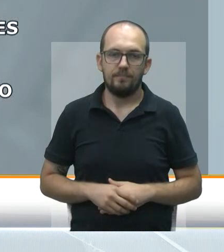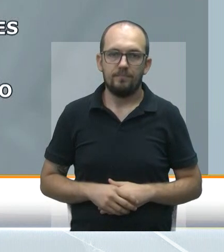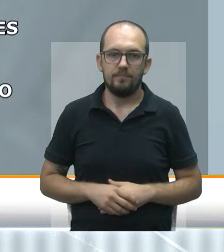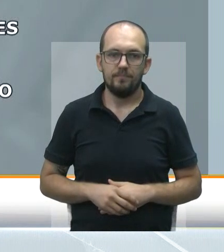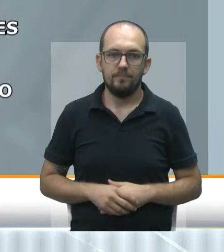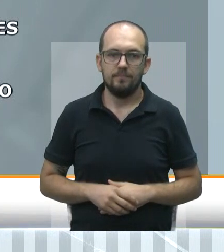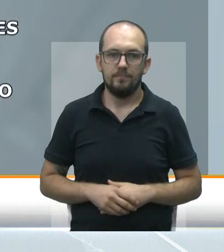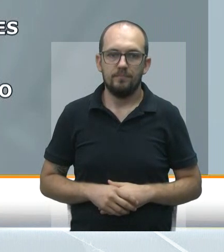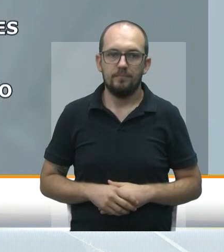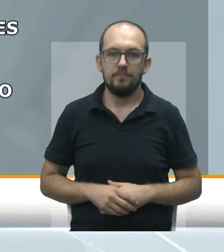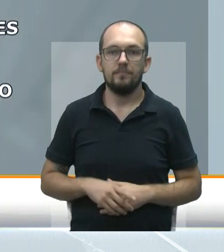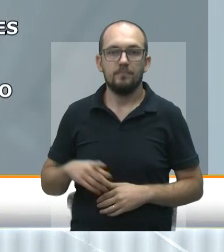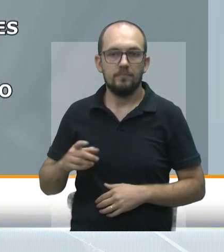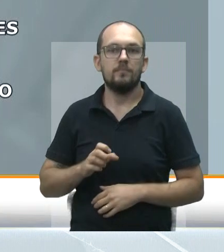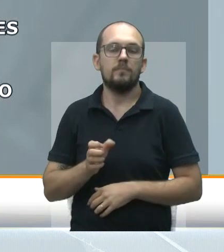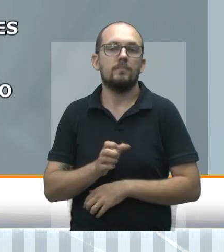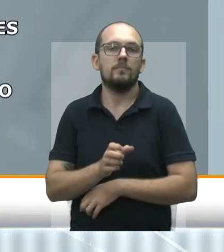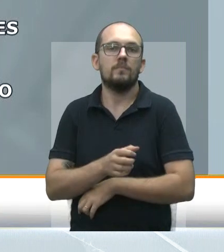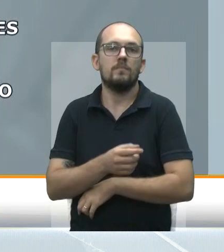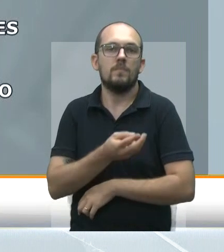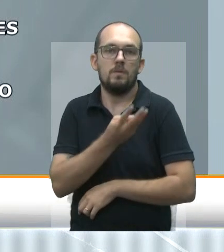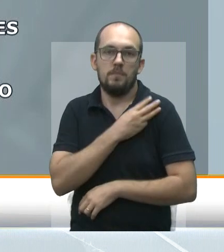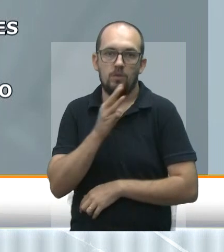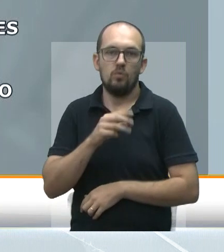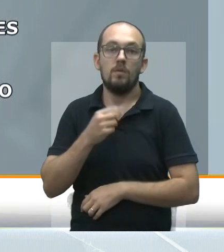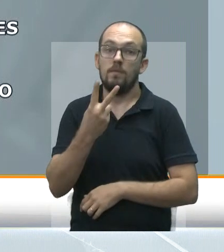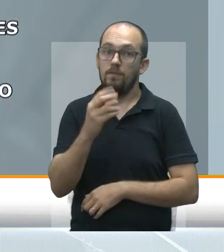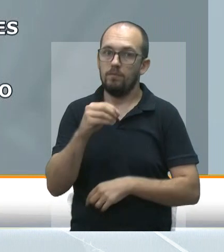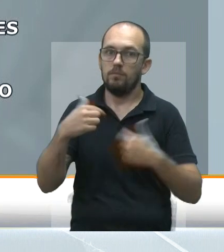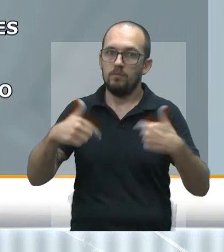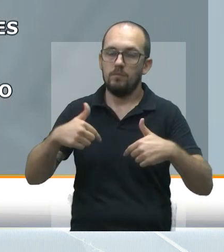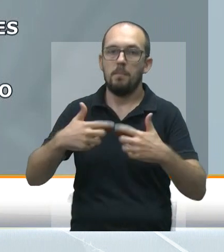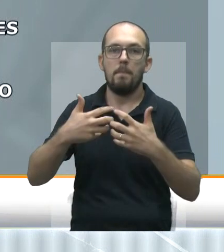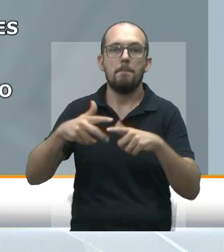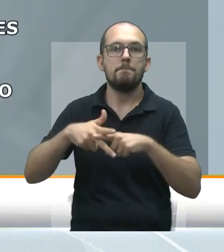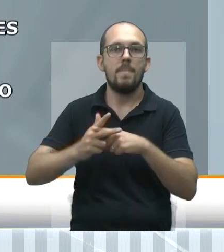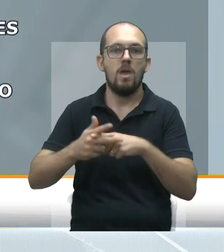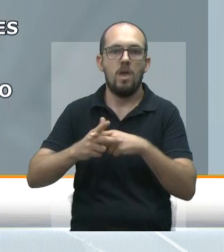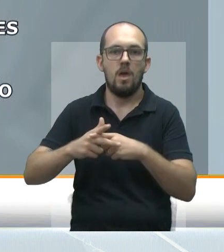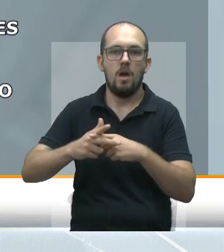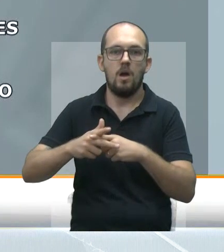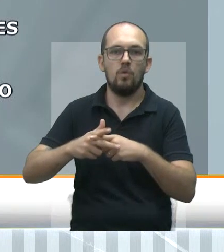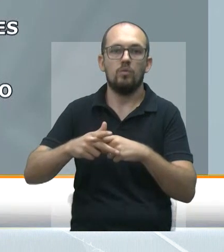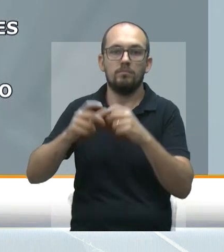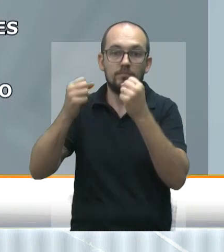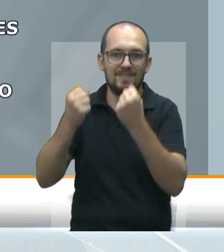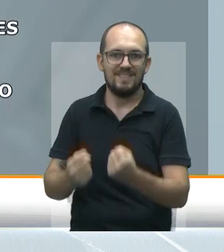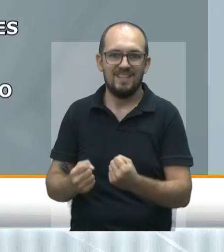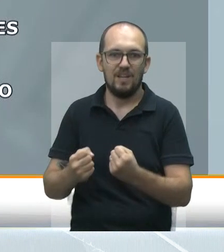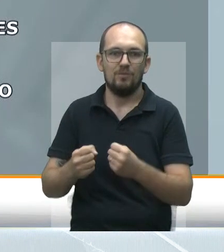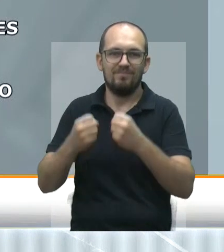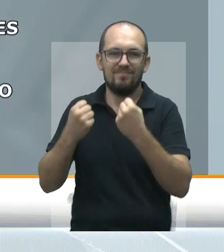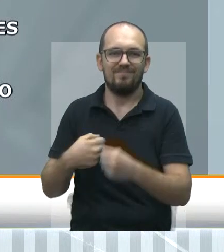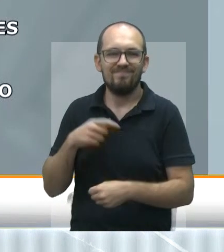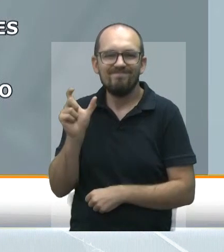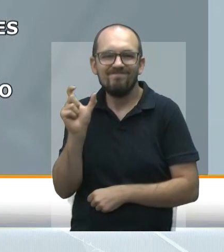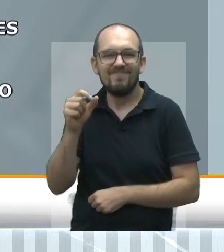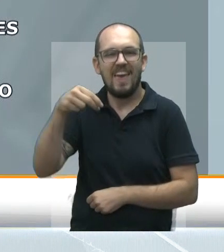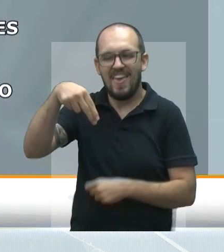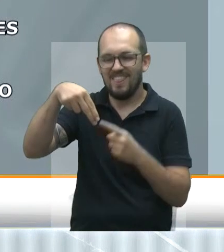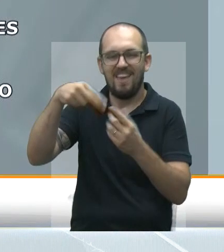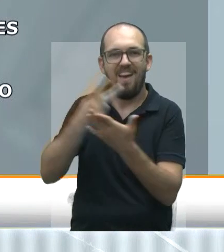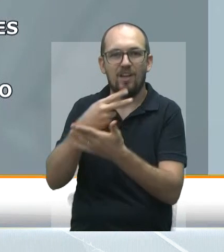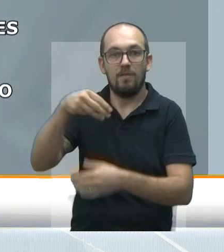outras vagas aí. 20 vagas para mecânico de caldeira pesada, faltou o Mzinho aqui na verdade, né? Sem